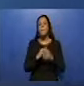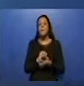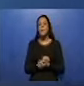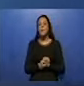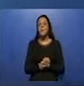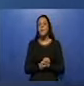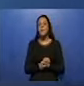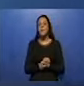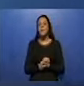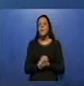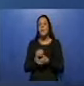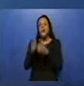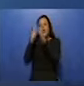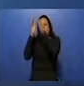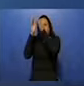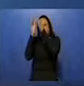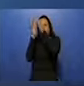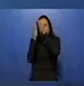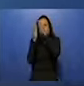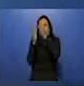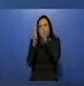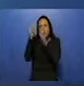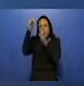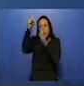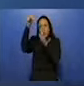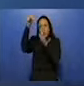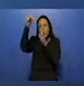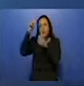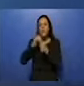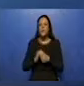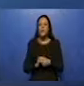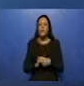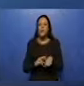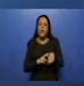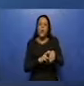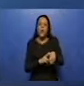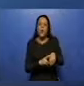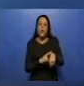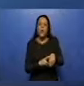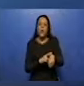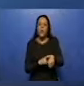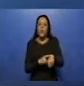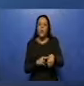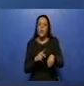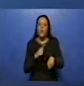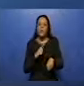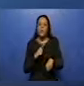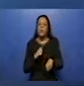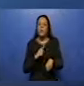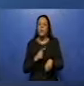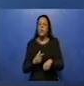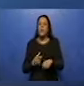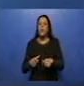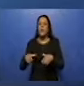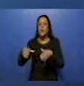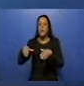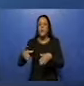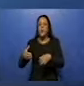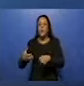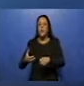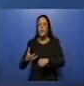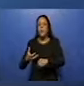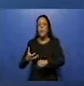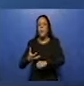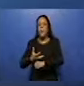nordeste. Na cor roxa, nós temos o agréstio. E o sertão,